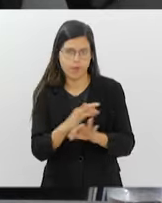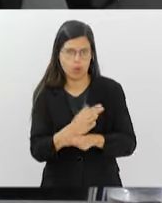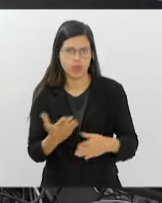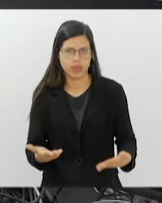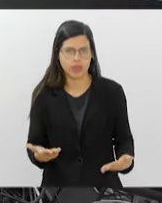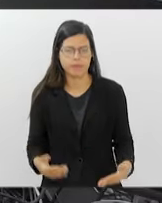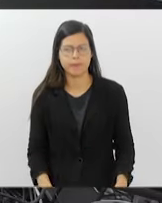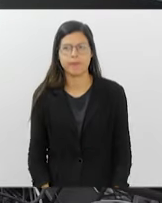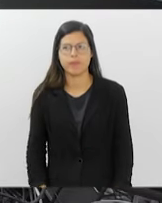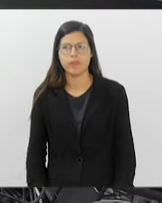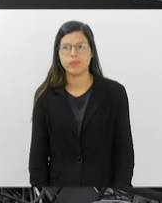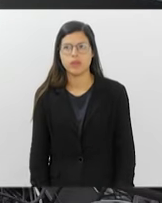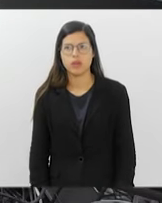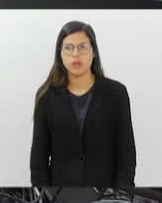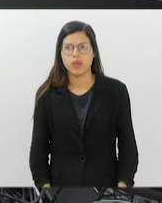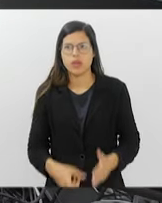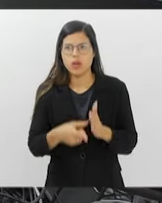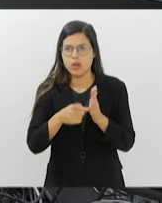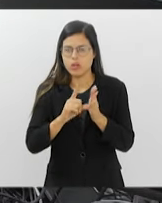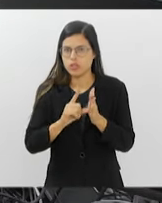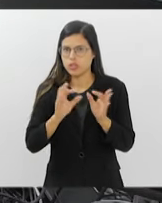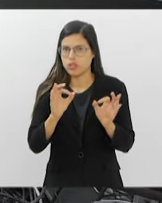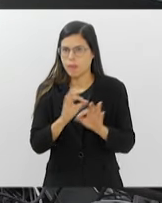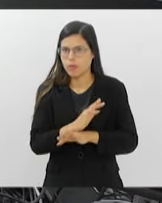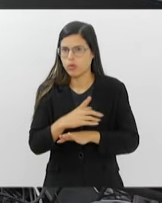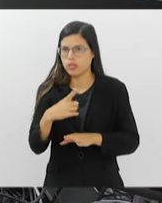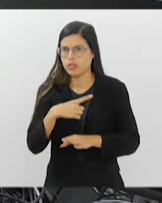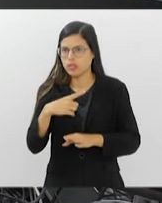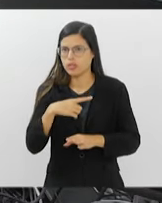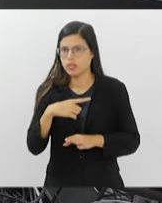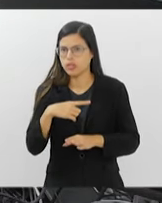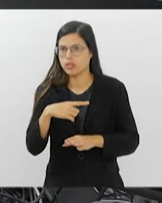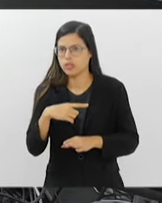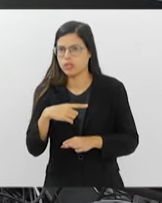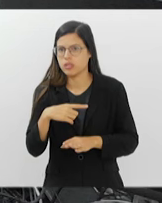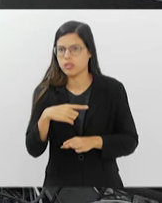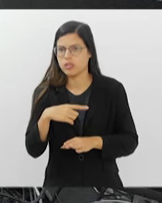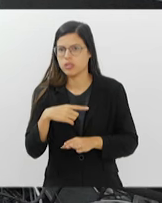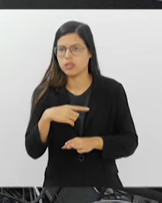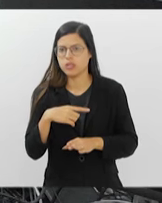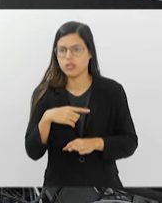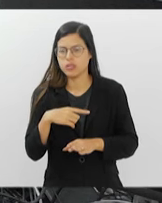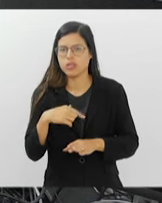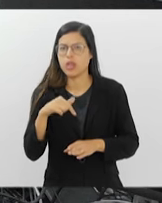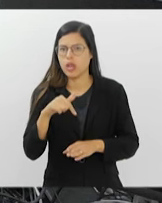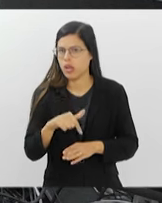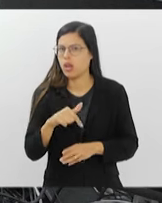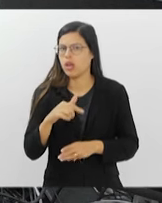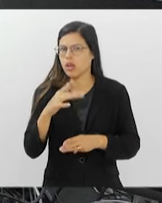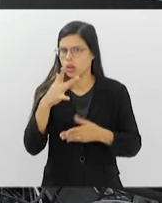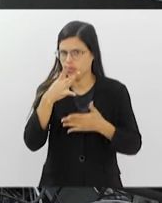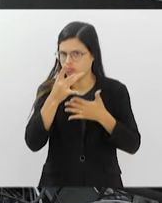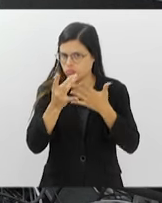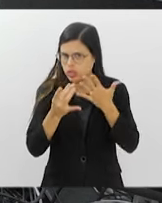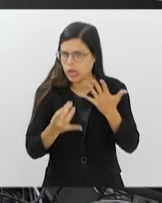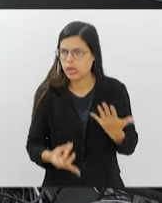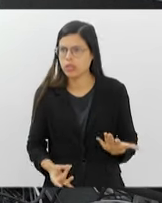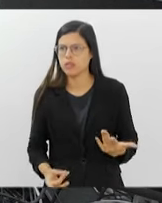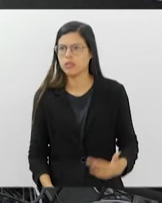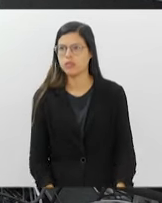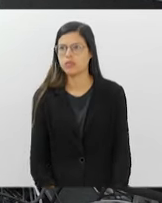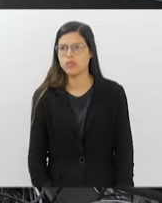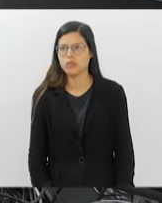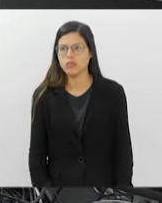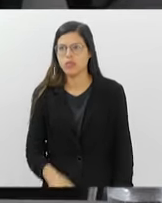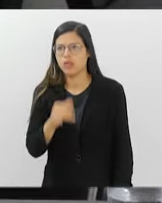a mesmo antes de tá pronta Tem os parâmetros né então antes de metragem o que que vai fazer objetivo os camarotes os